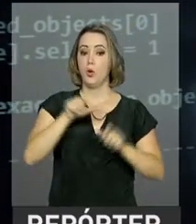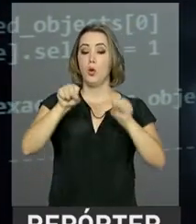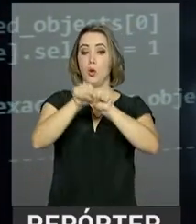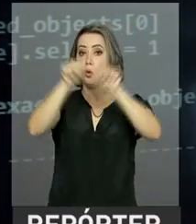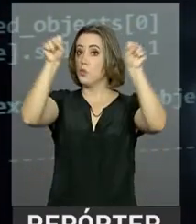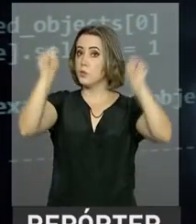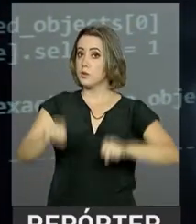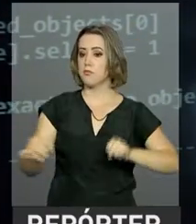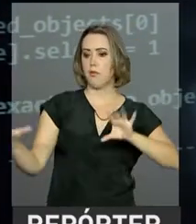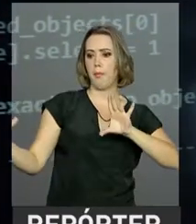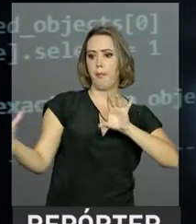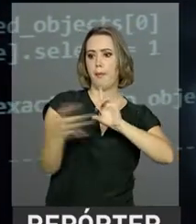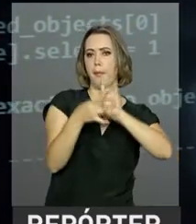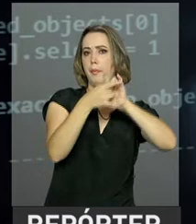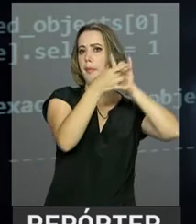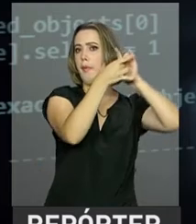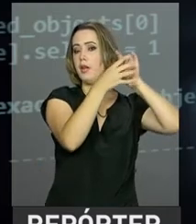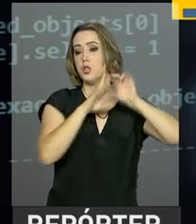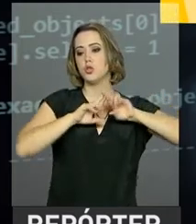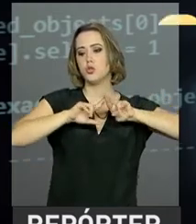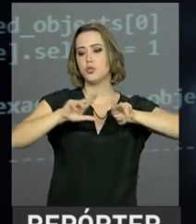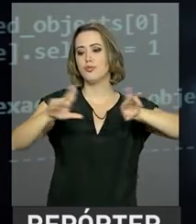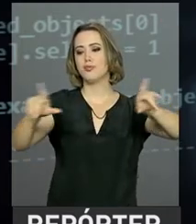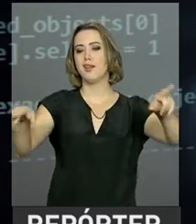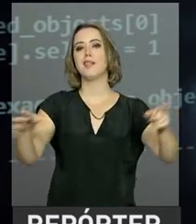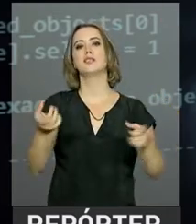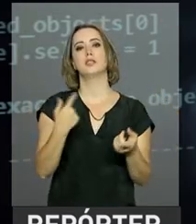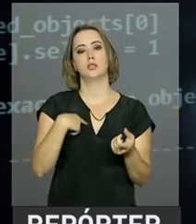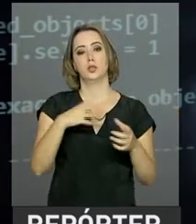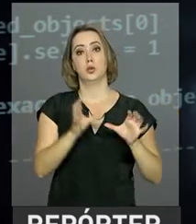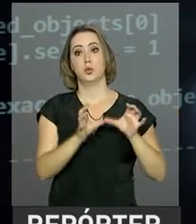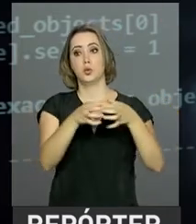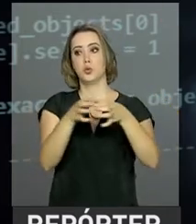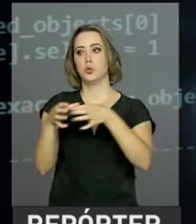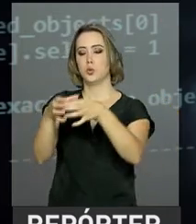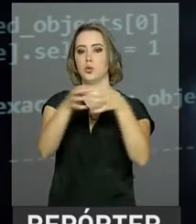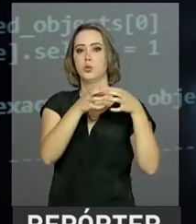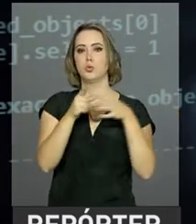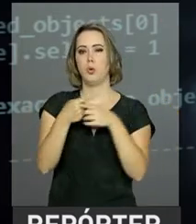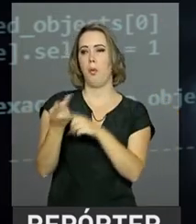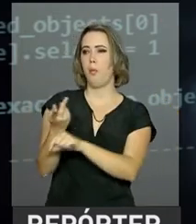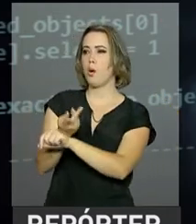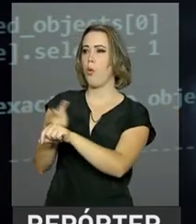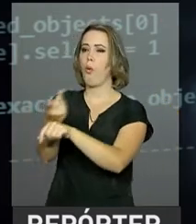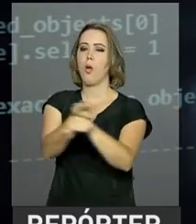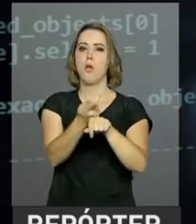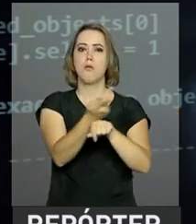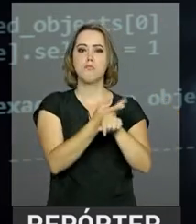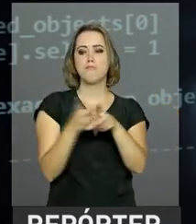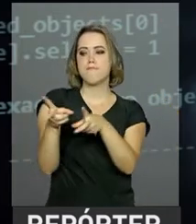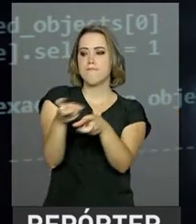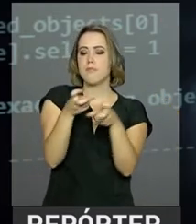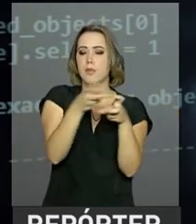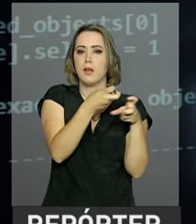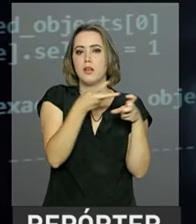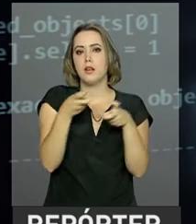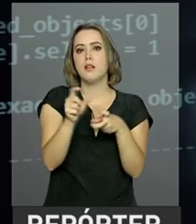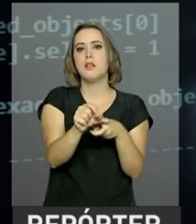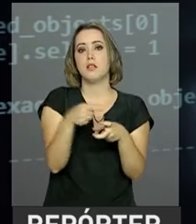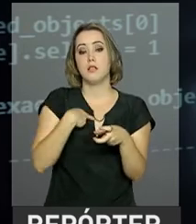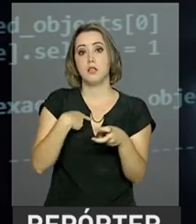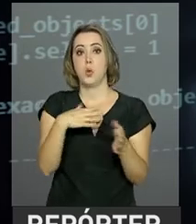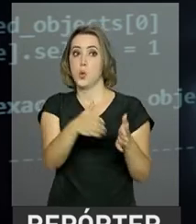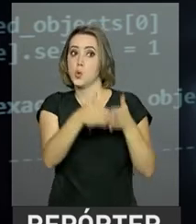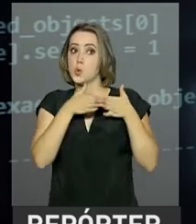de dados de diversos órgãos federais. A plataforma constrói trilhas de busca que analisam os pedidos do